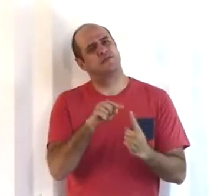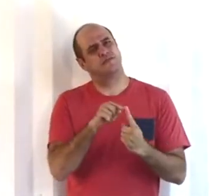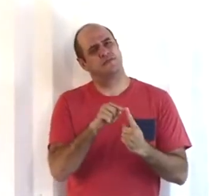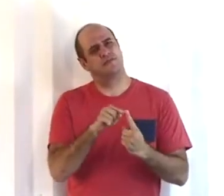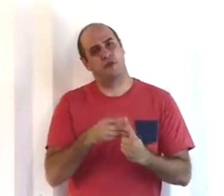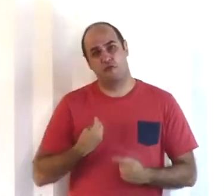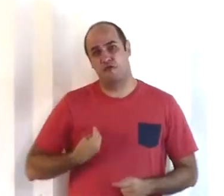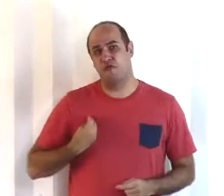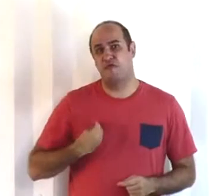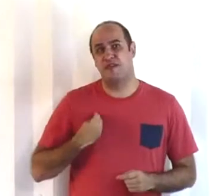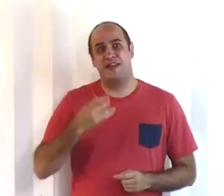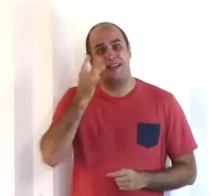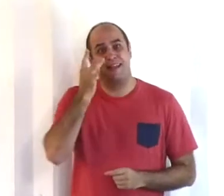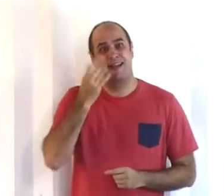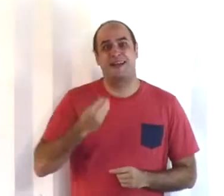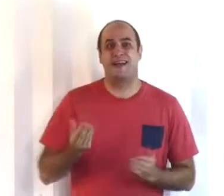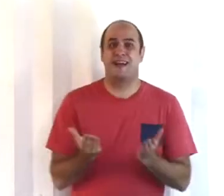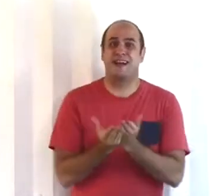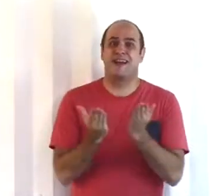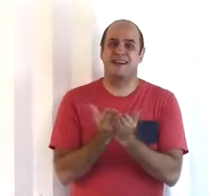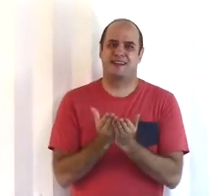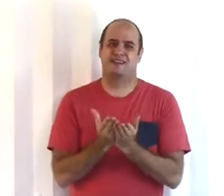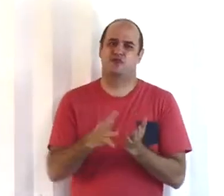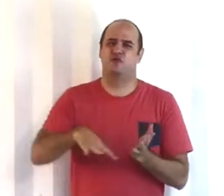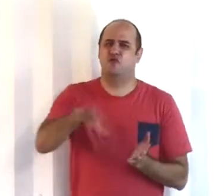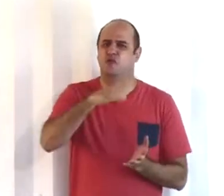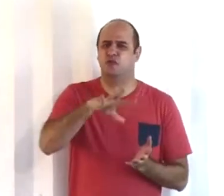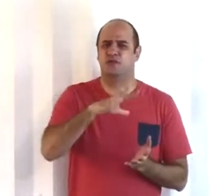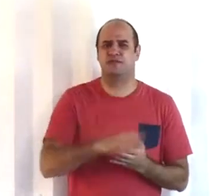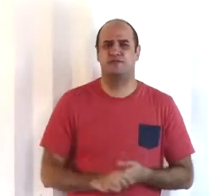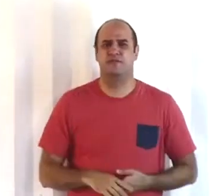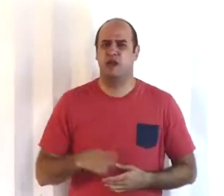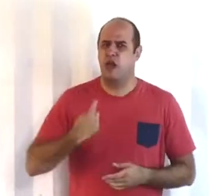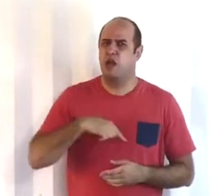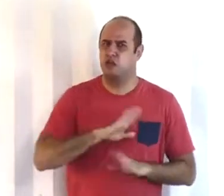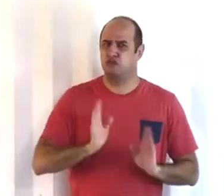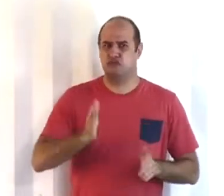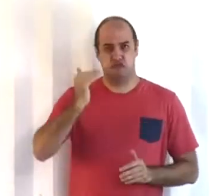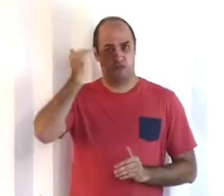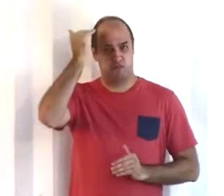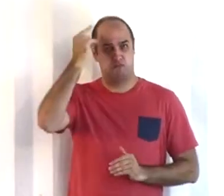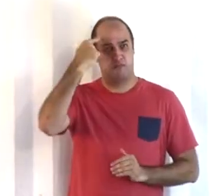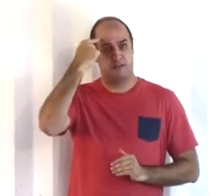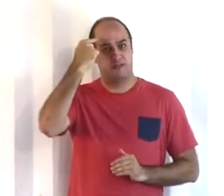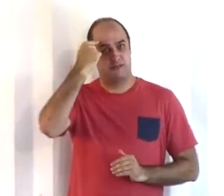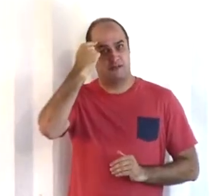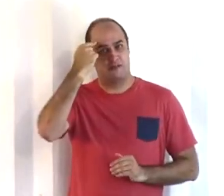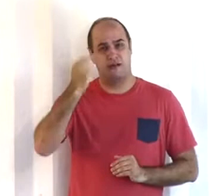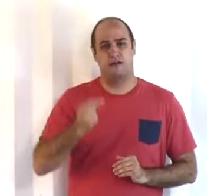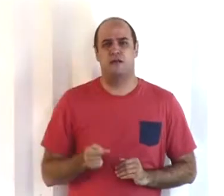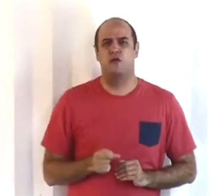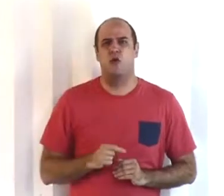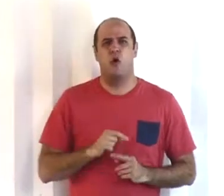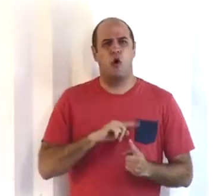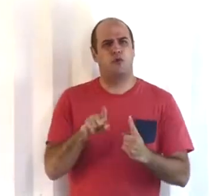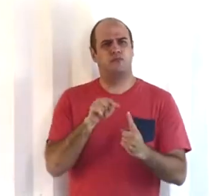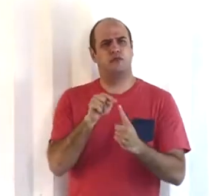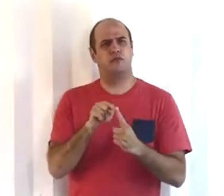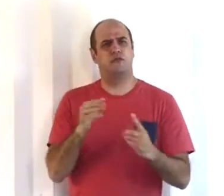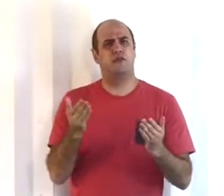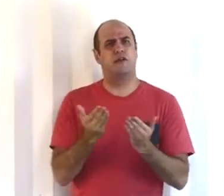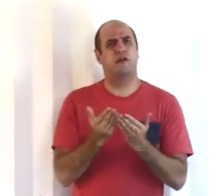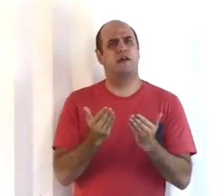a realidade delas, né? E nós adultos vamos começar a pensar no ideal cristão para